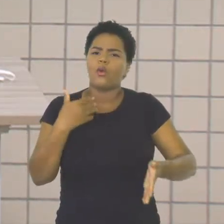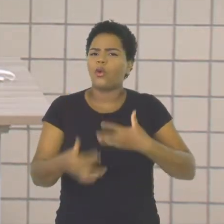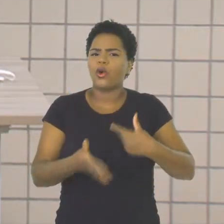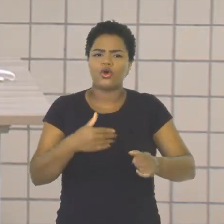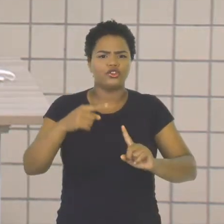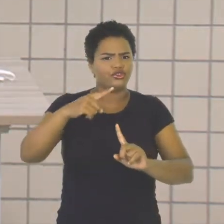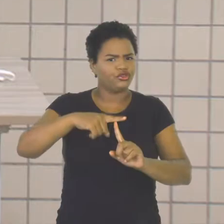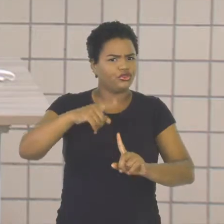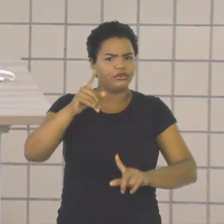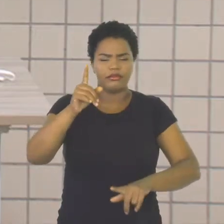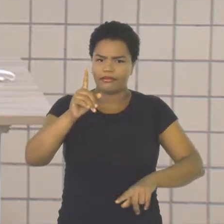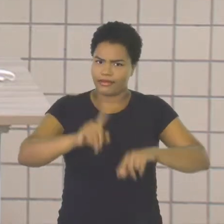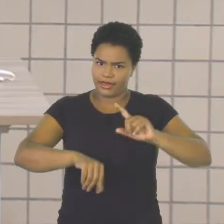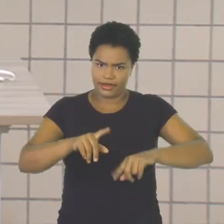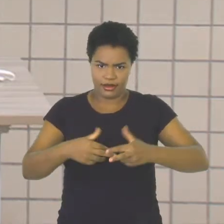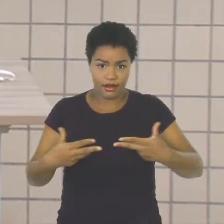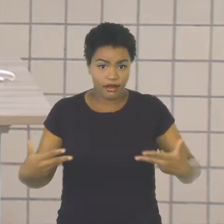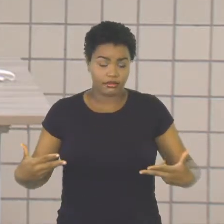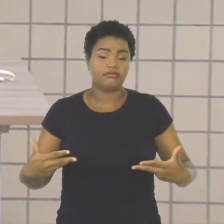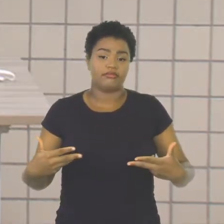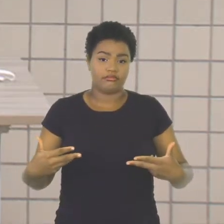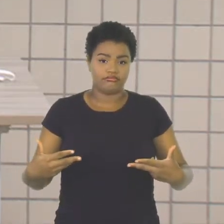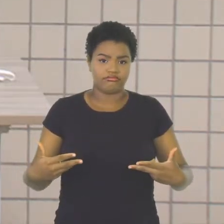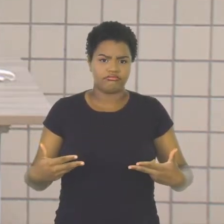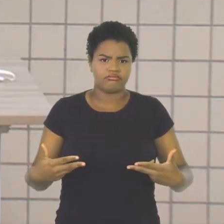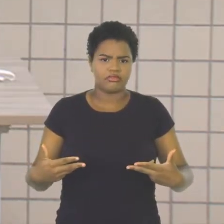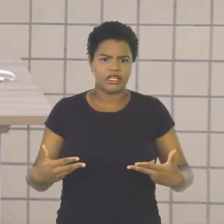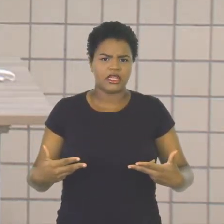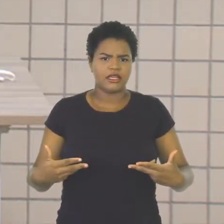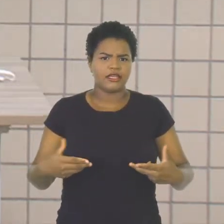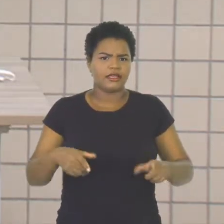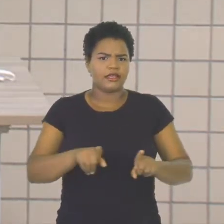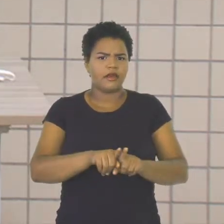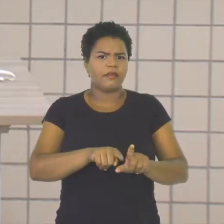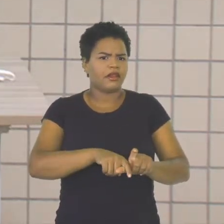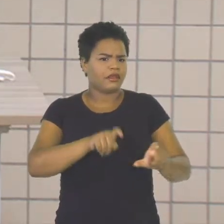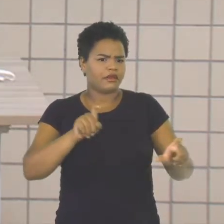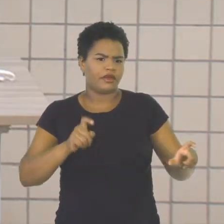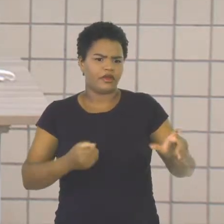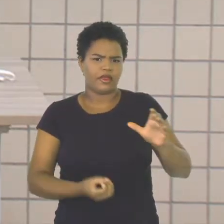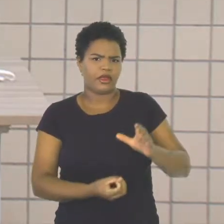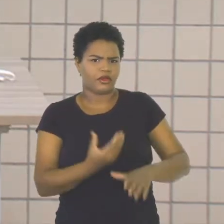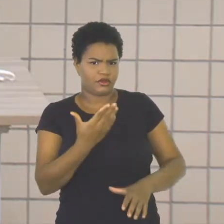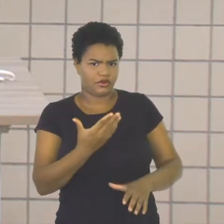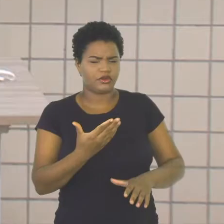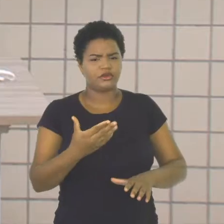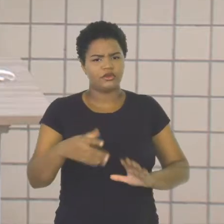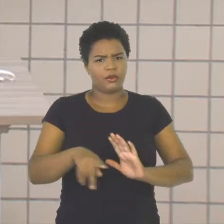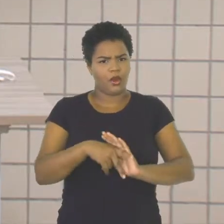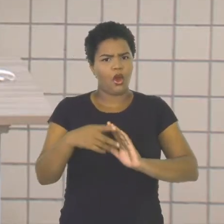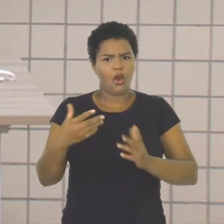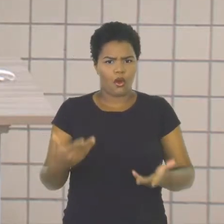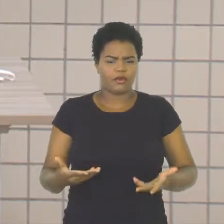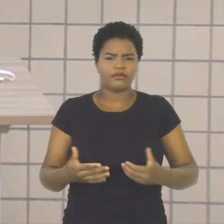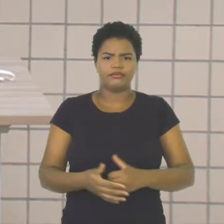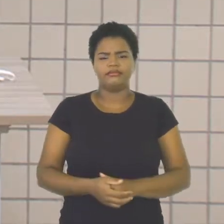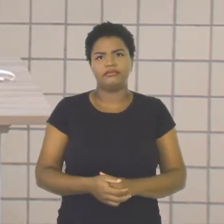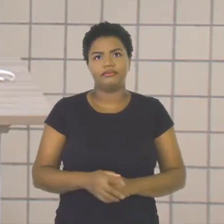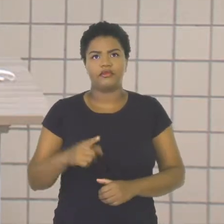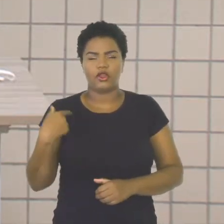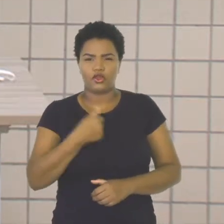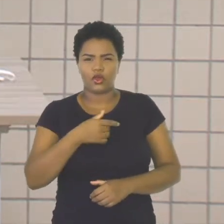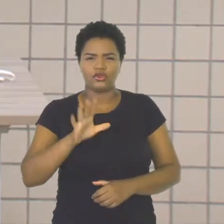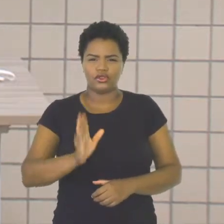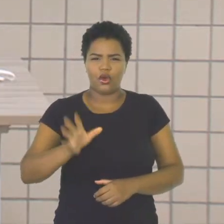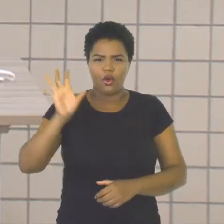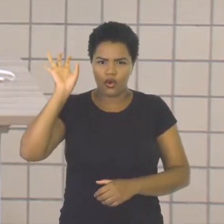material e também depende da constituição dela. Por exemplo, todos nós já ouvimos